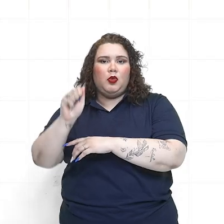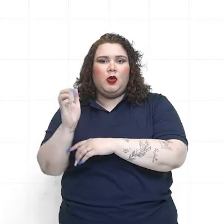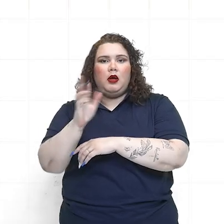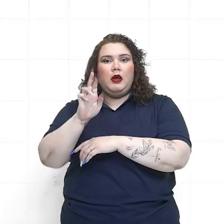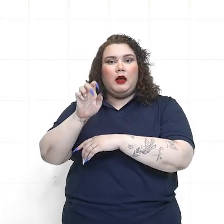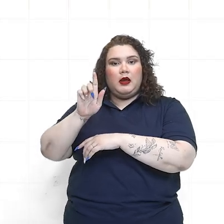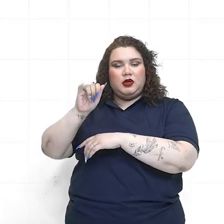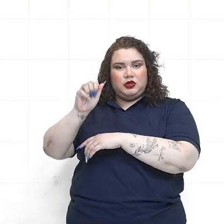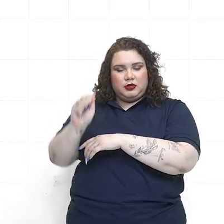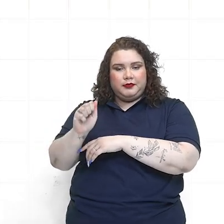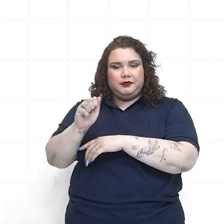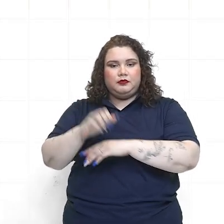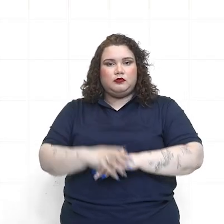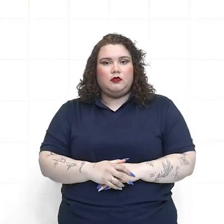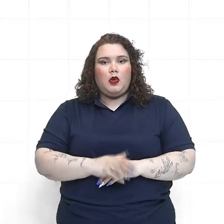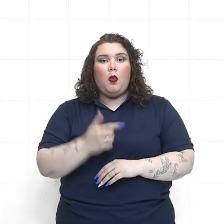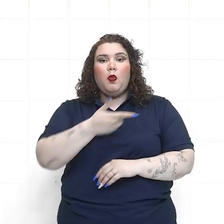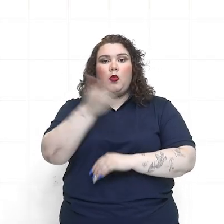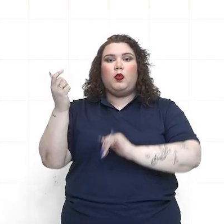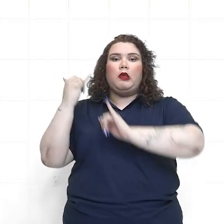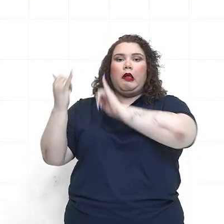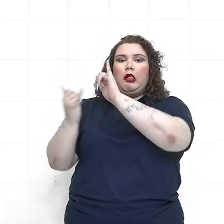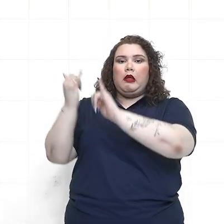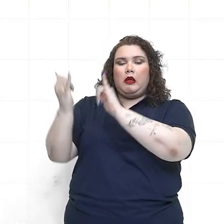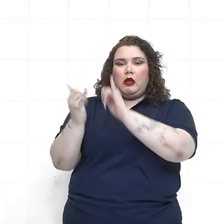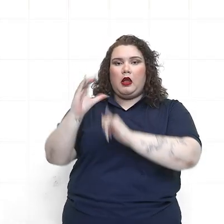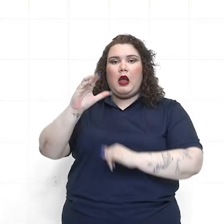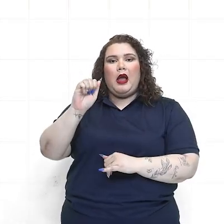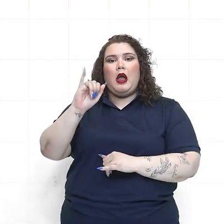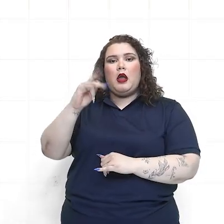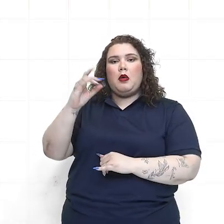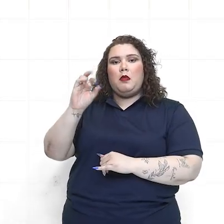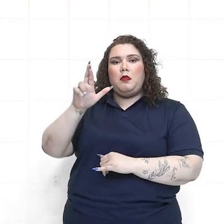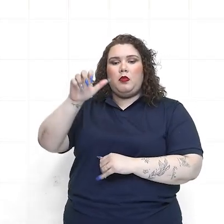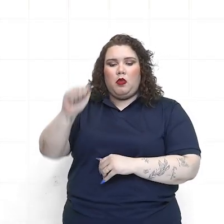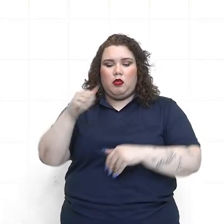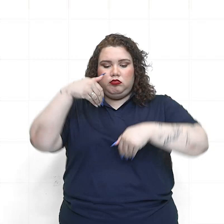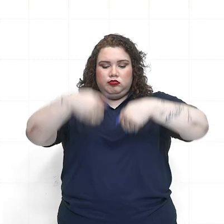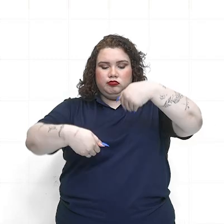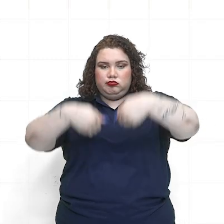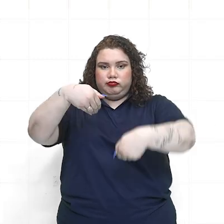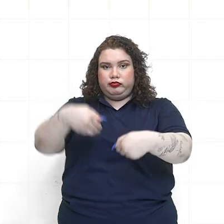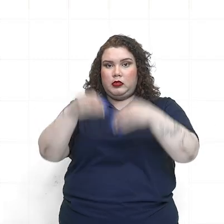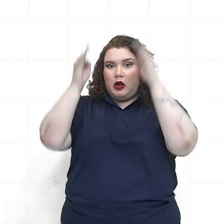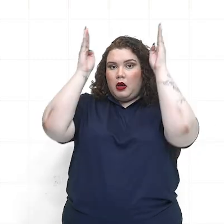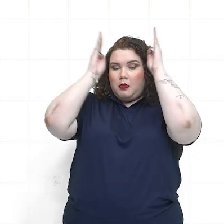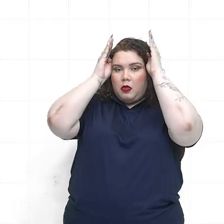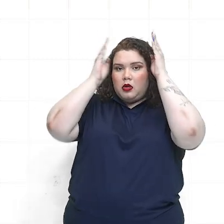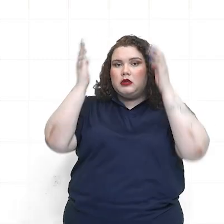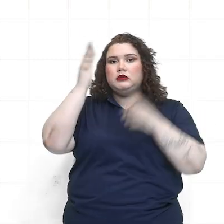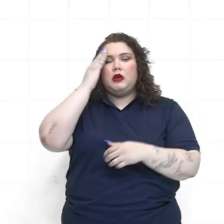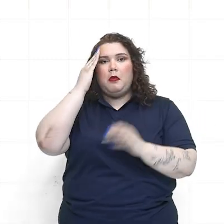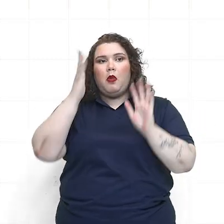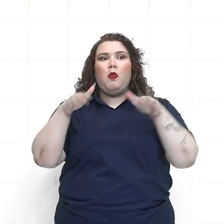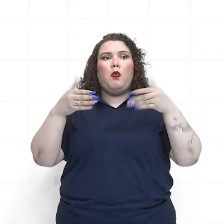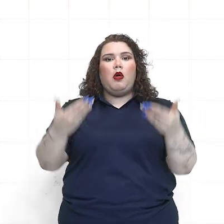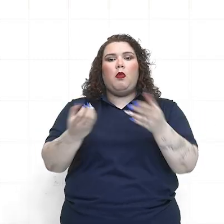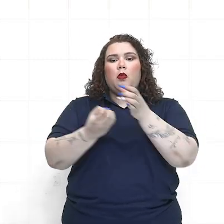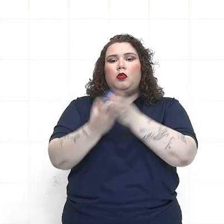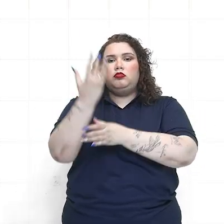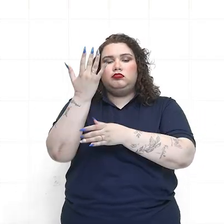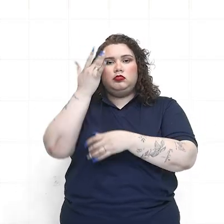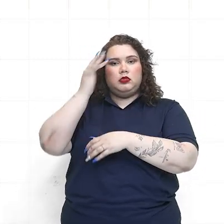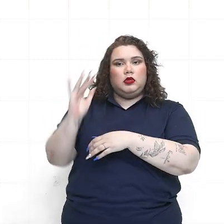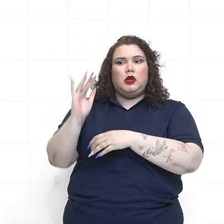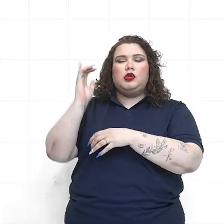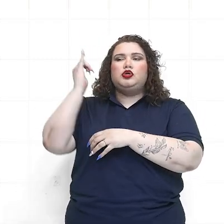caipora, lenda conhecida em todas as regiões do Brasil, sem que saiba qual a origem, né? Narra, então,